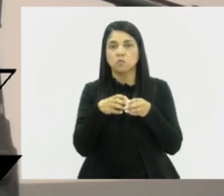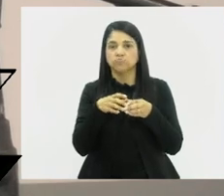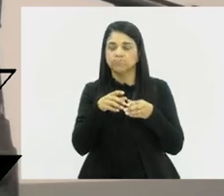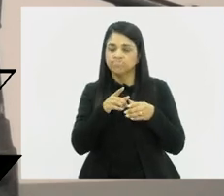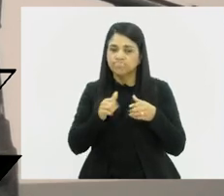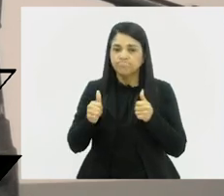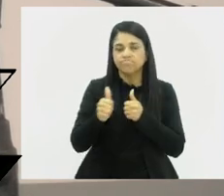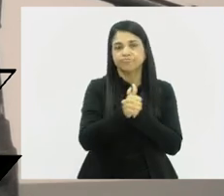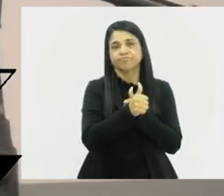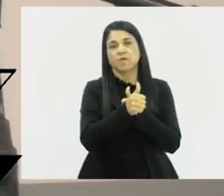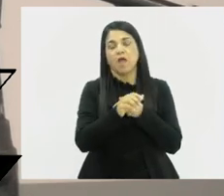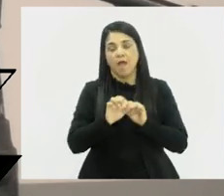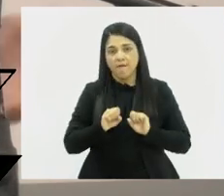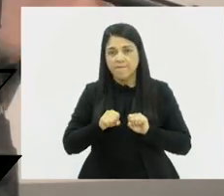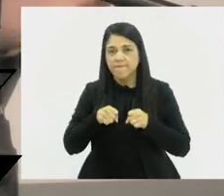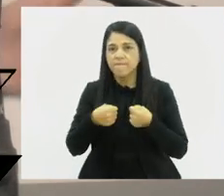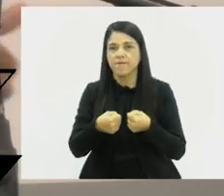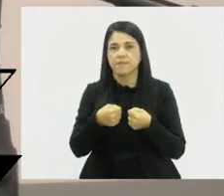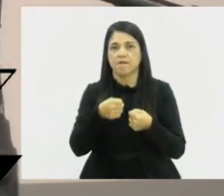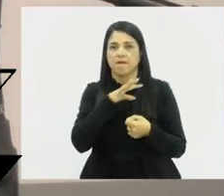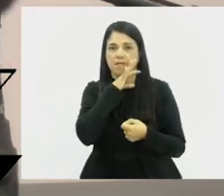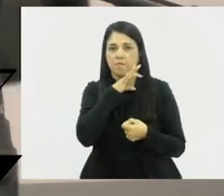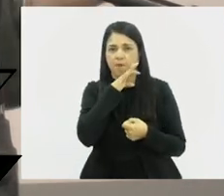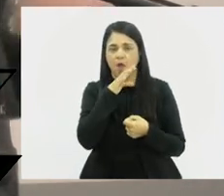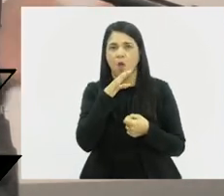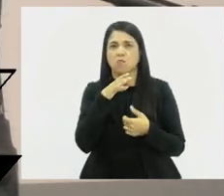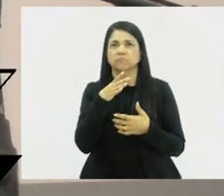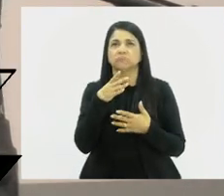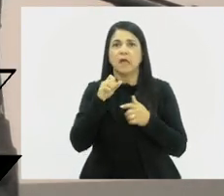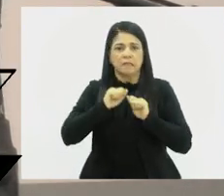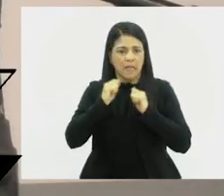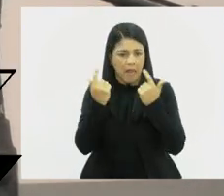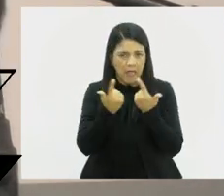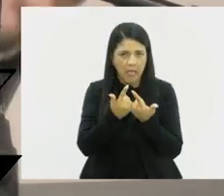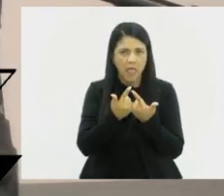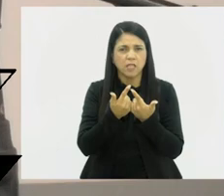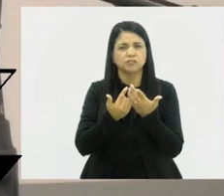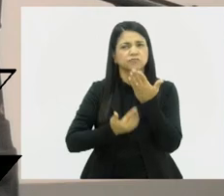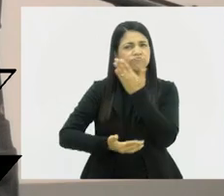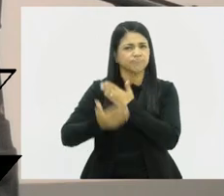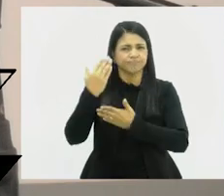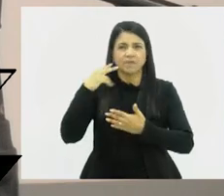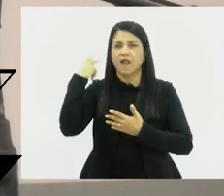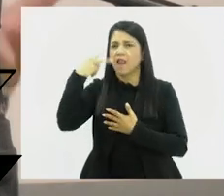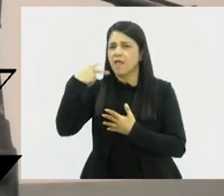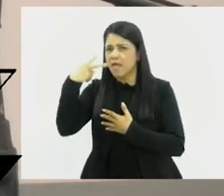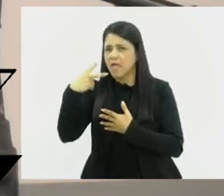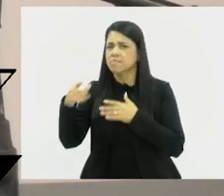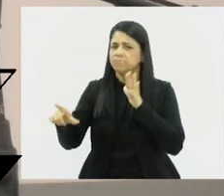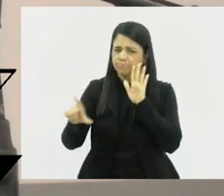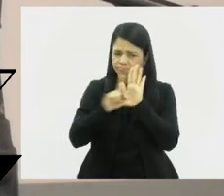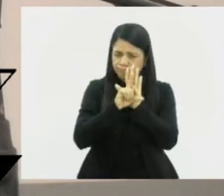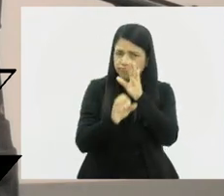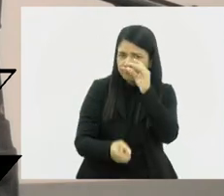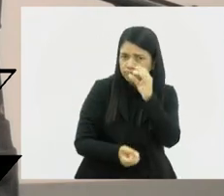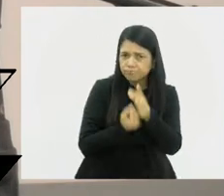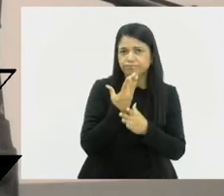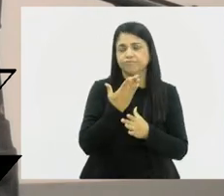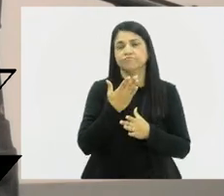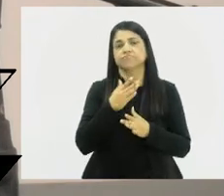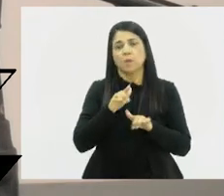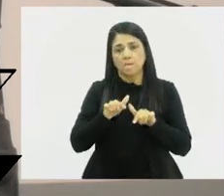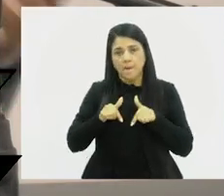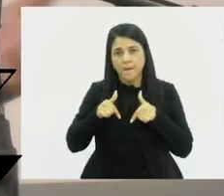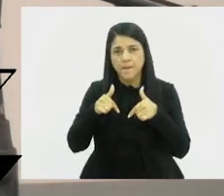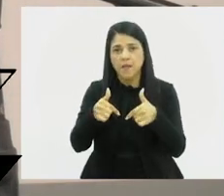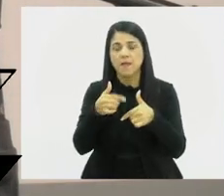Animais, não só na Alerj, mas venho desde a época que fui vereador, algumas leis que coloquei em prática,